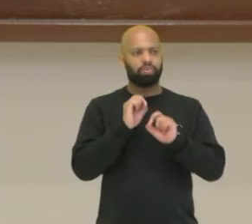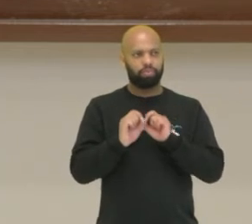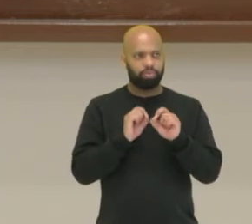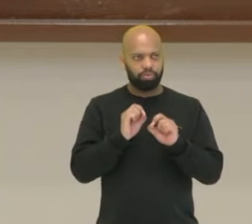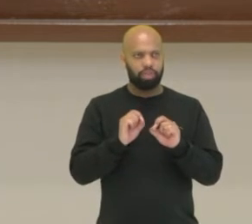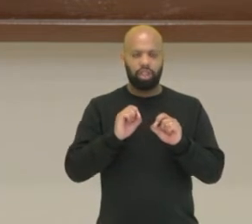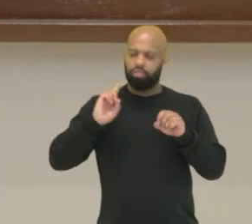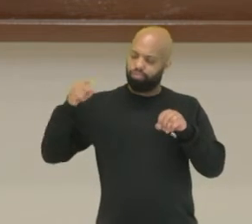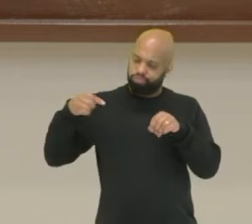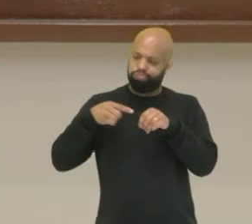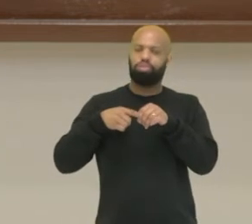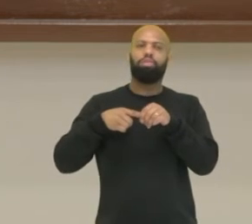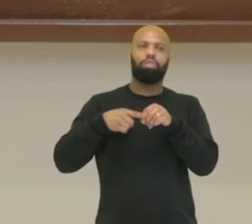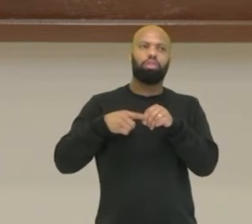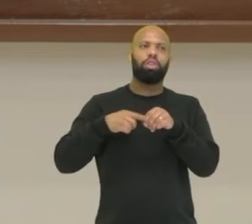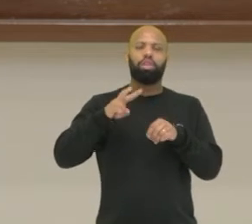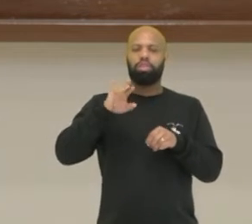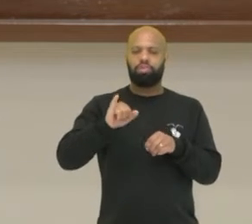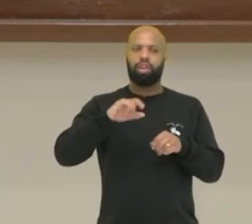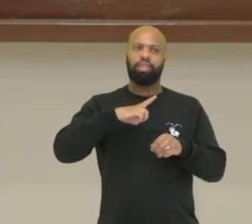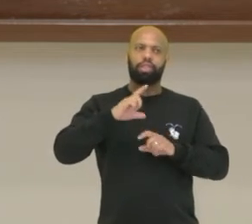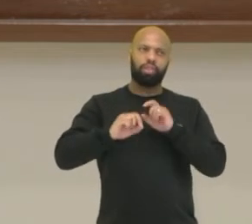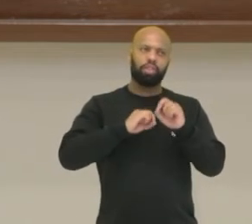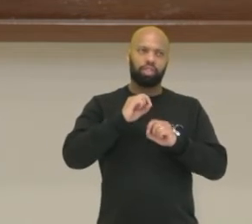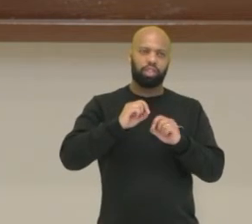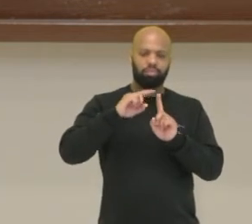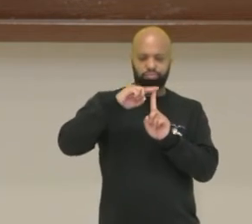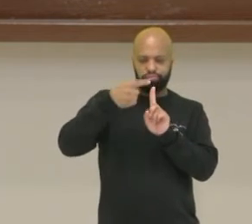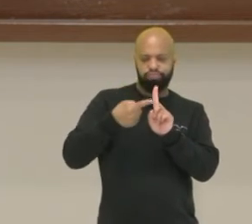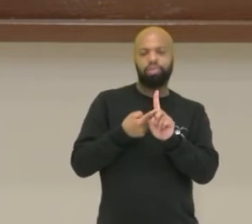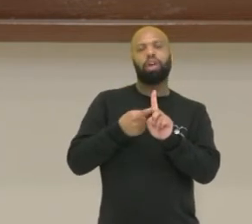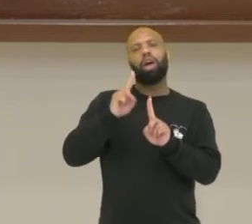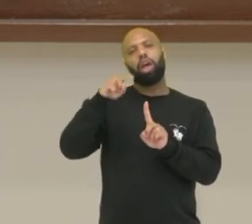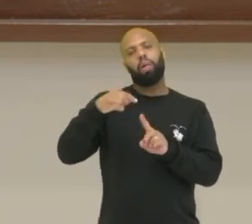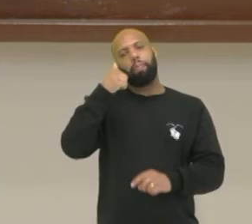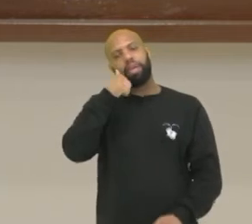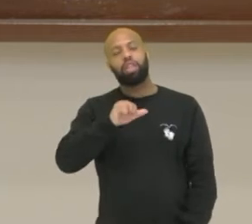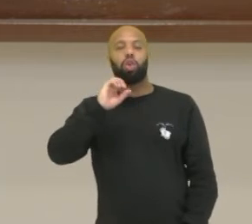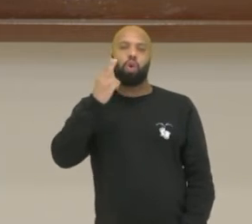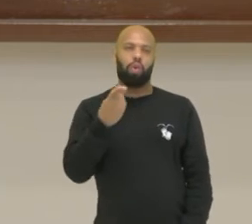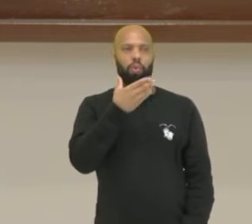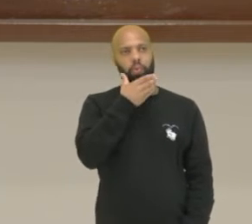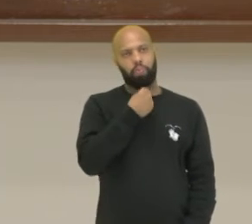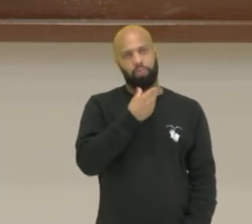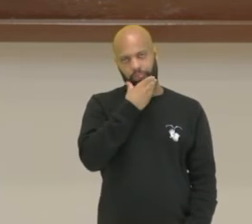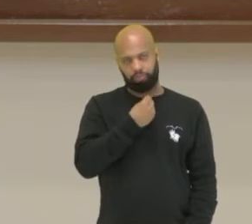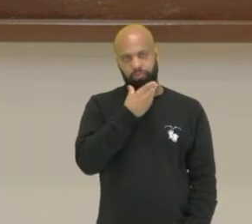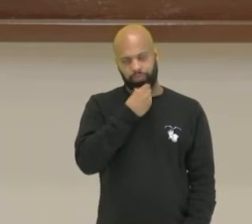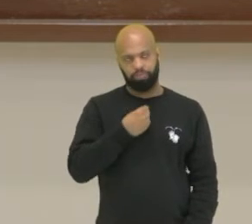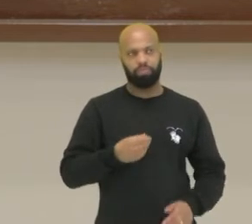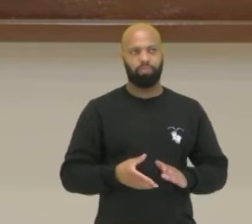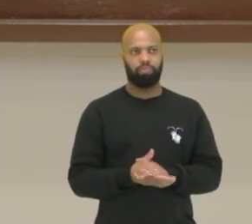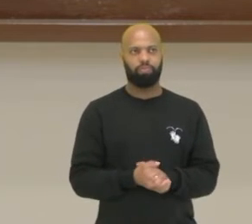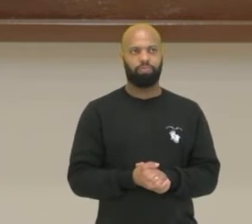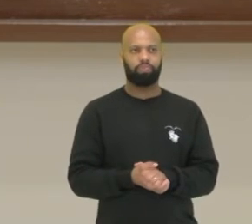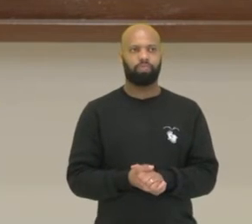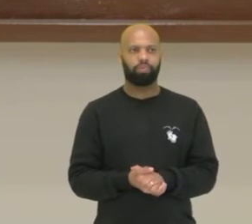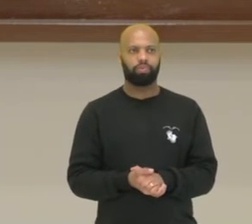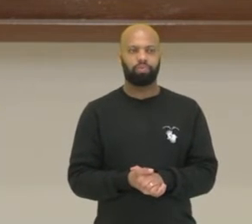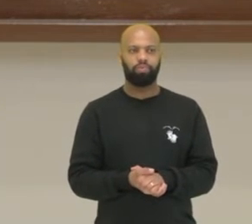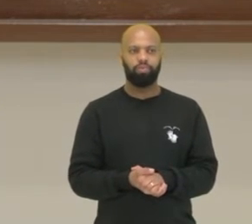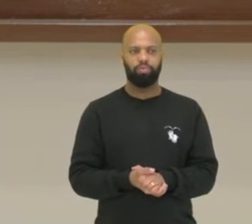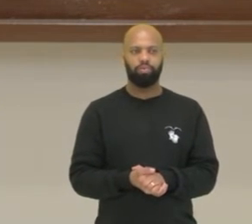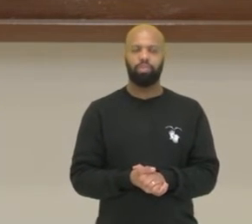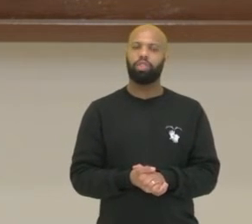e fecundar, que dará então, a gente vai conseguir saber se vai ser um menino ou uma menina.